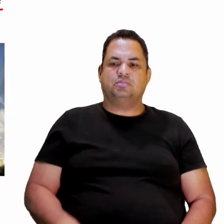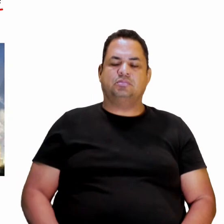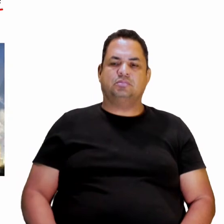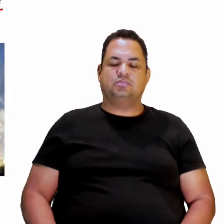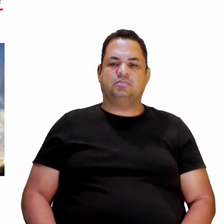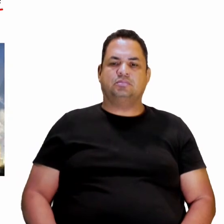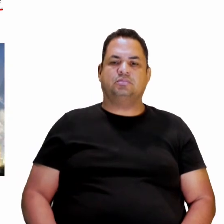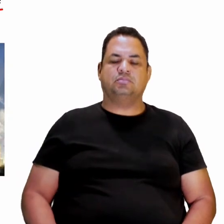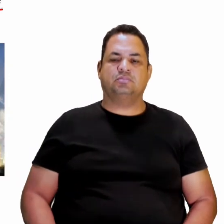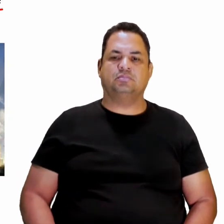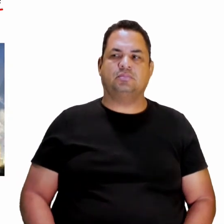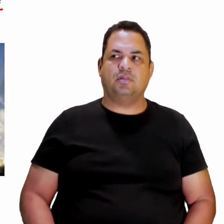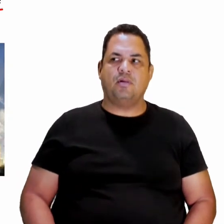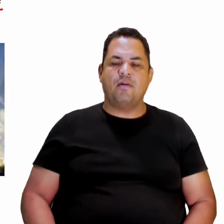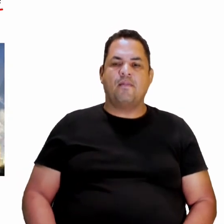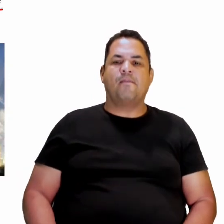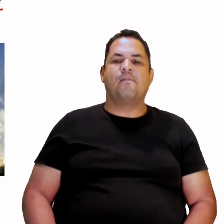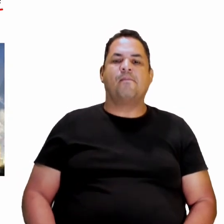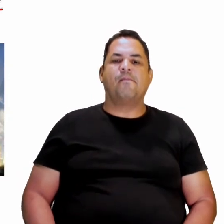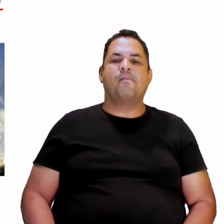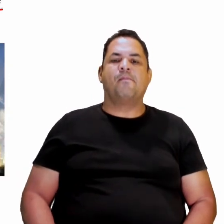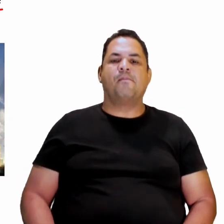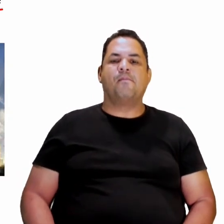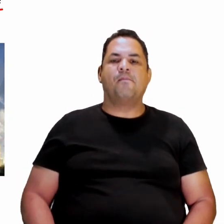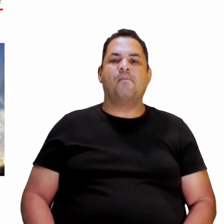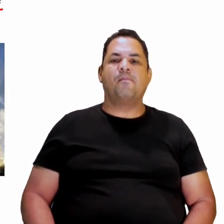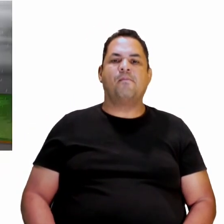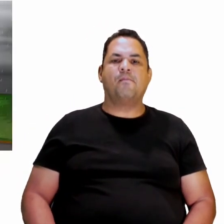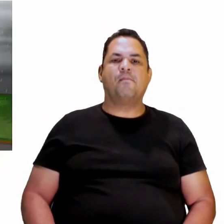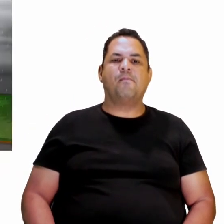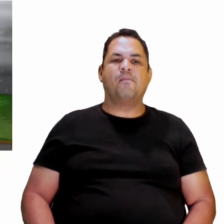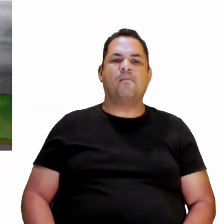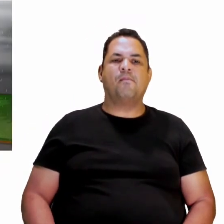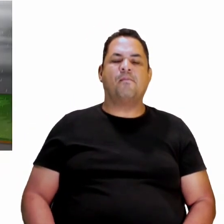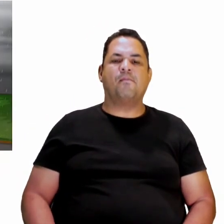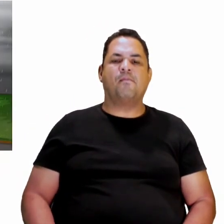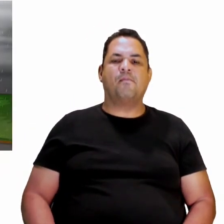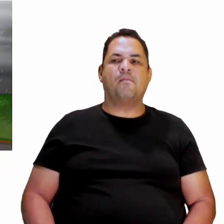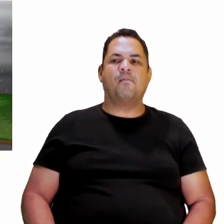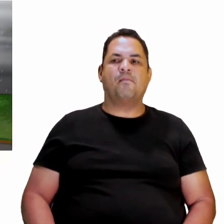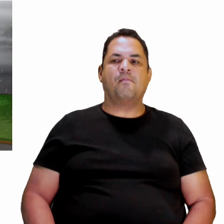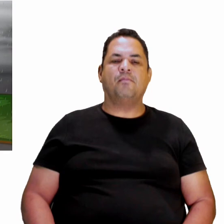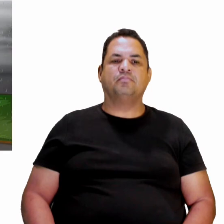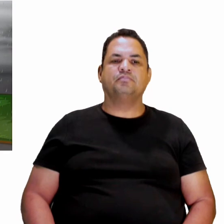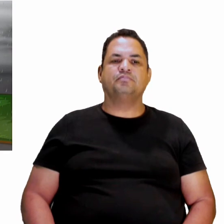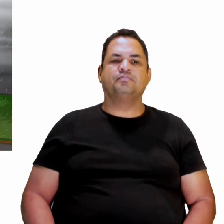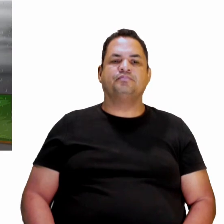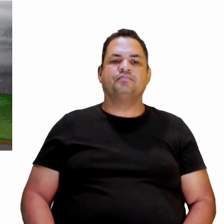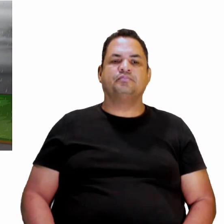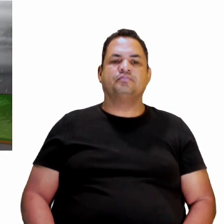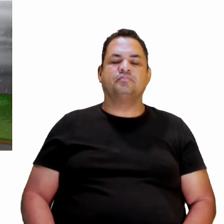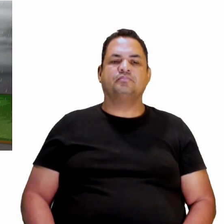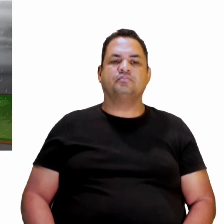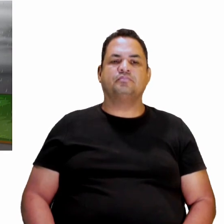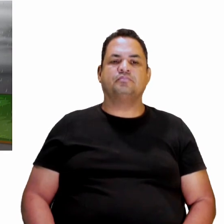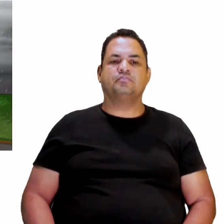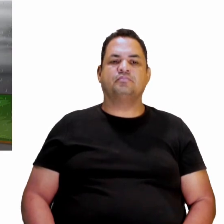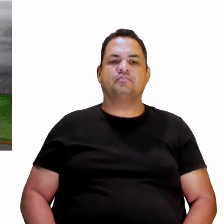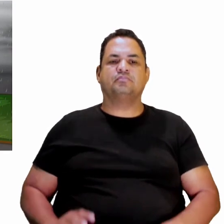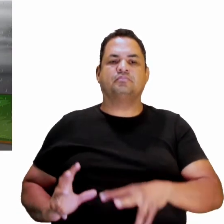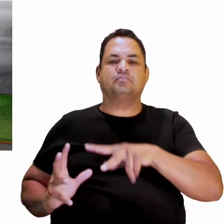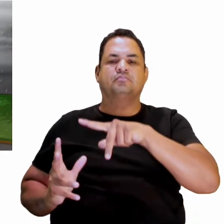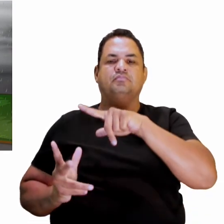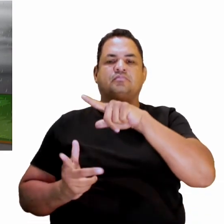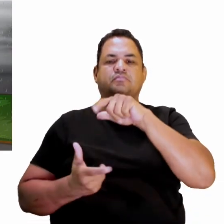estufa, greenhouse gases na atmosfera. Próxima, the earth, a terra. E aí que nós